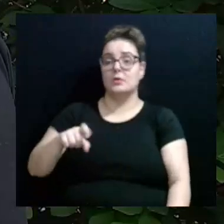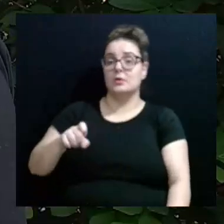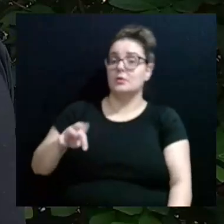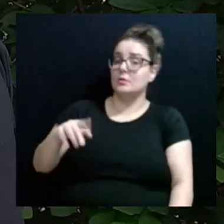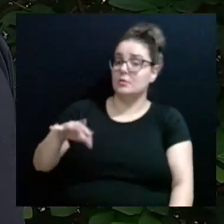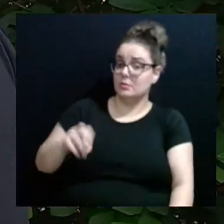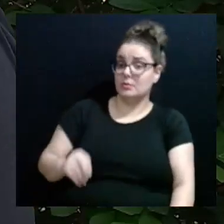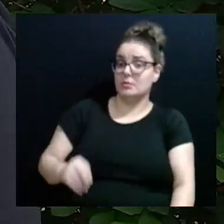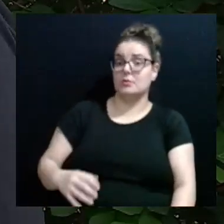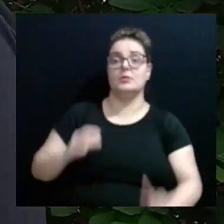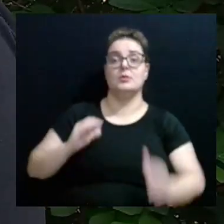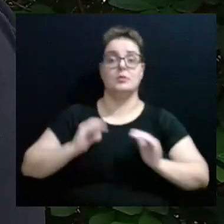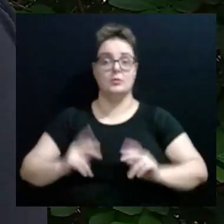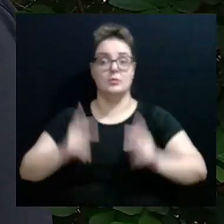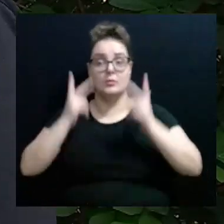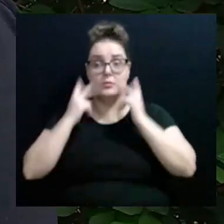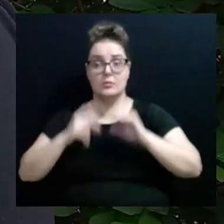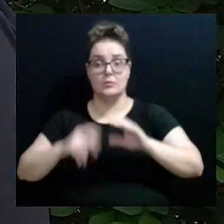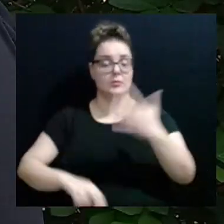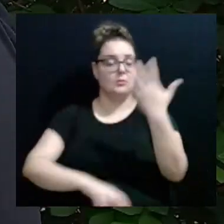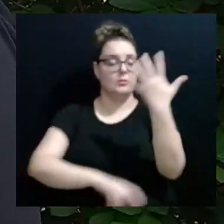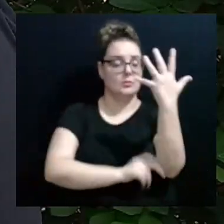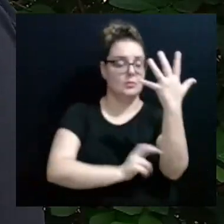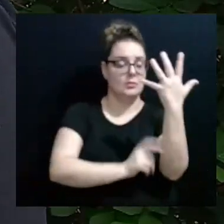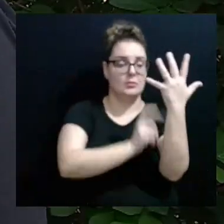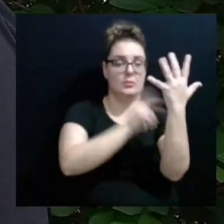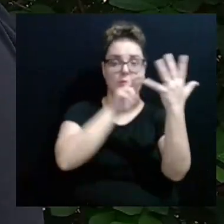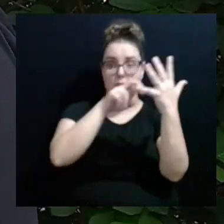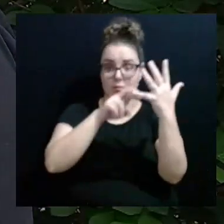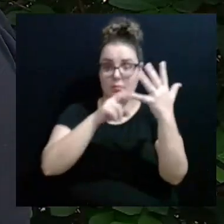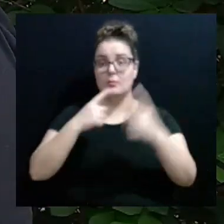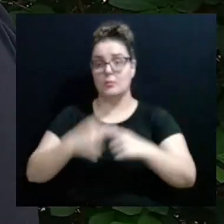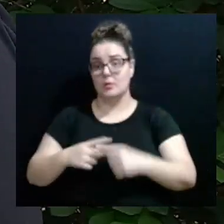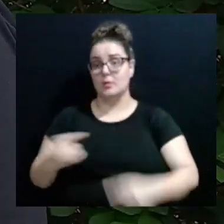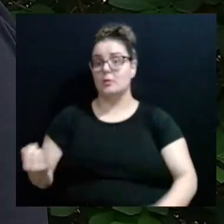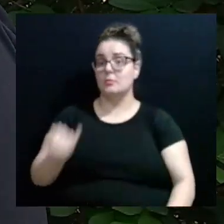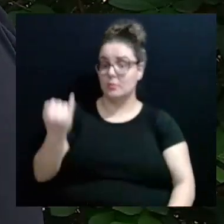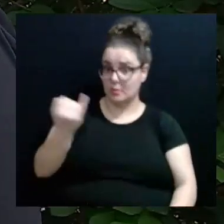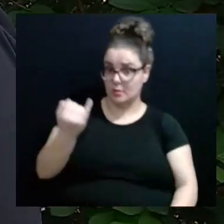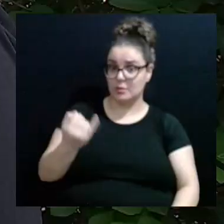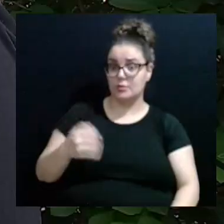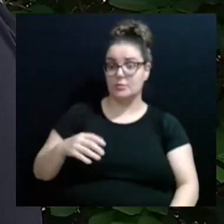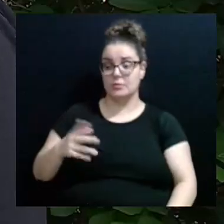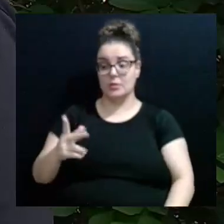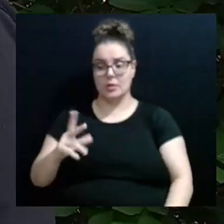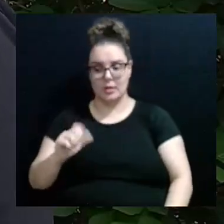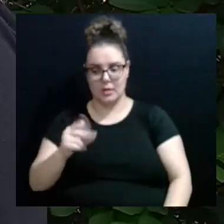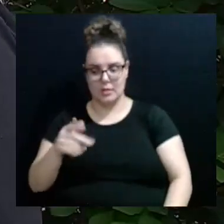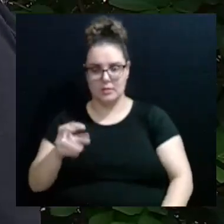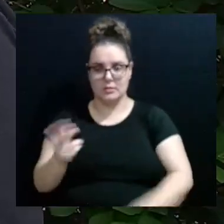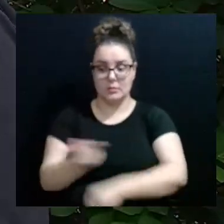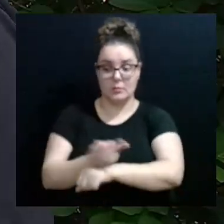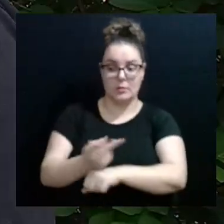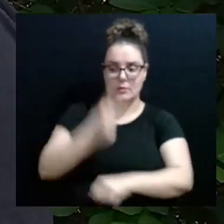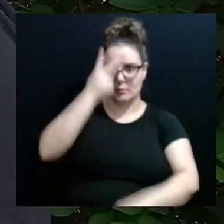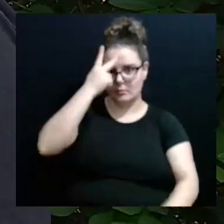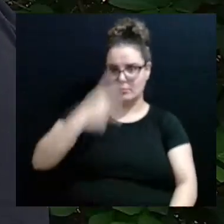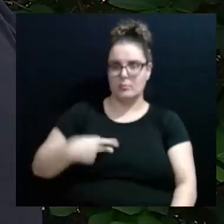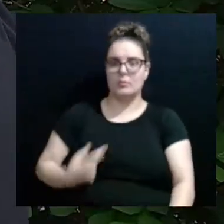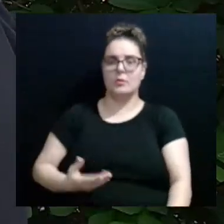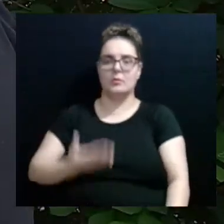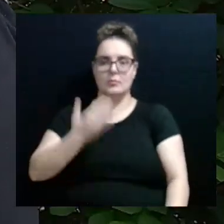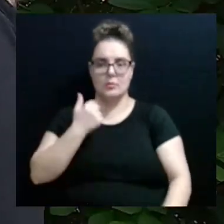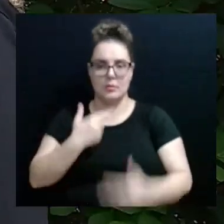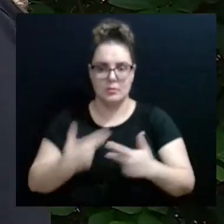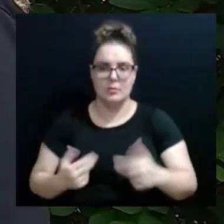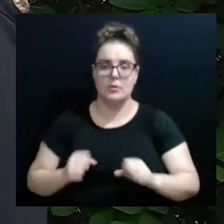de escalar, que é muito importante, porque eles são arborícolas, de caçar, de procurar o próprio alimento, né? De se defender. E